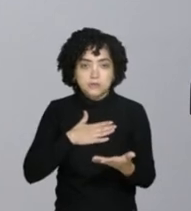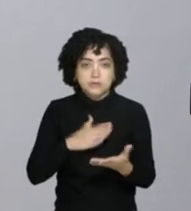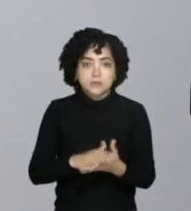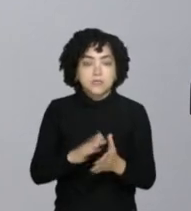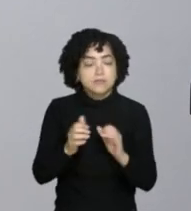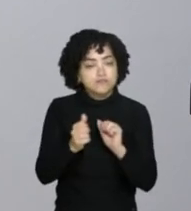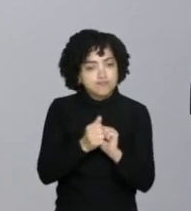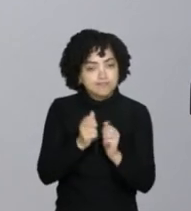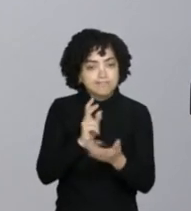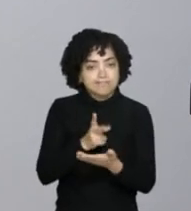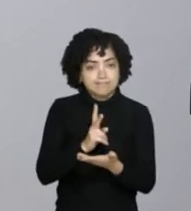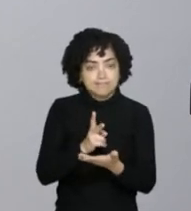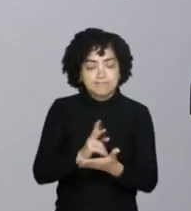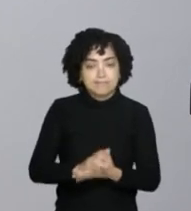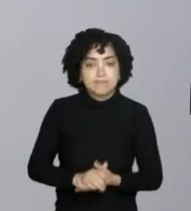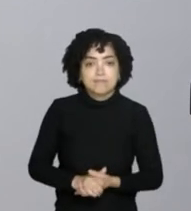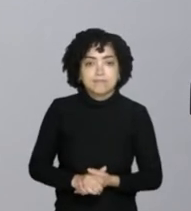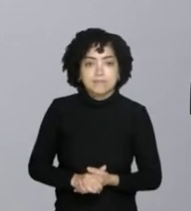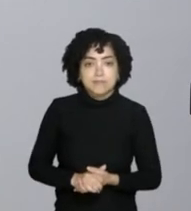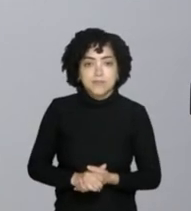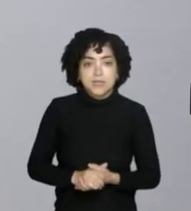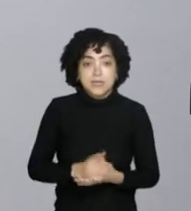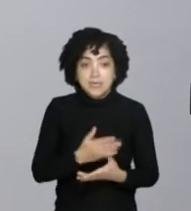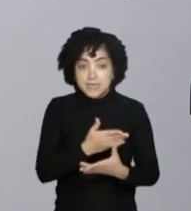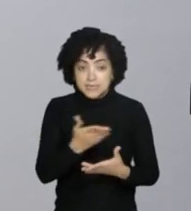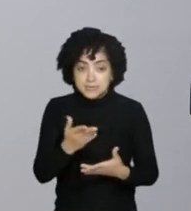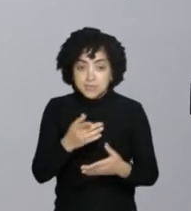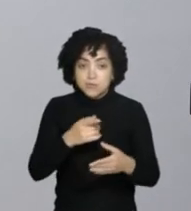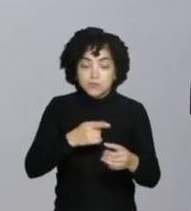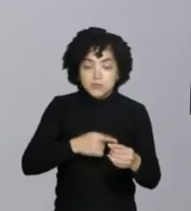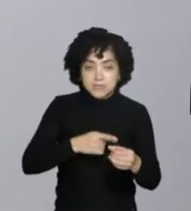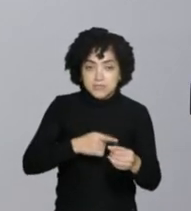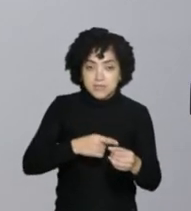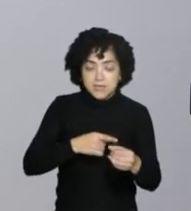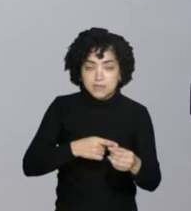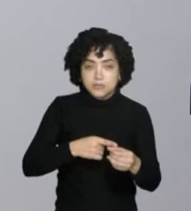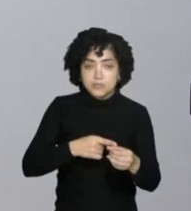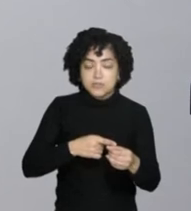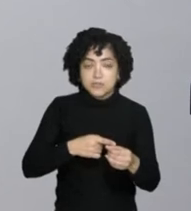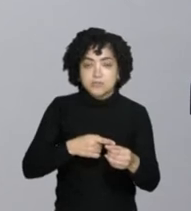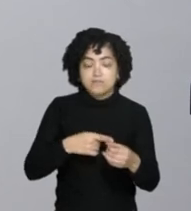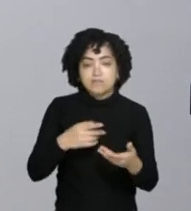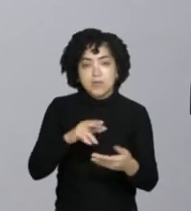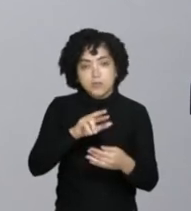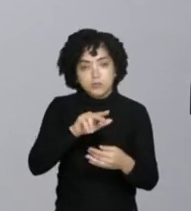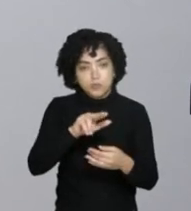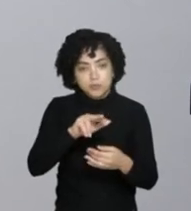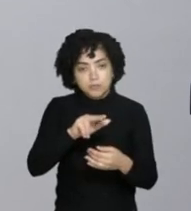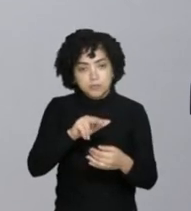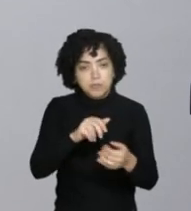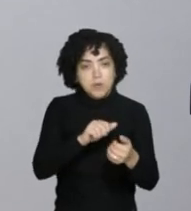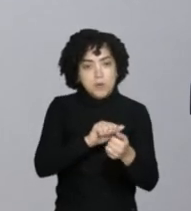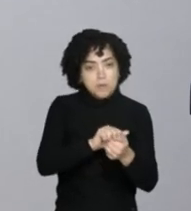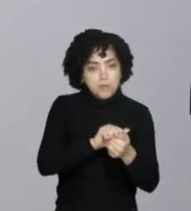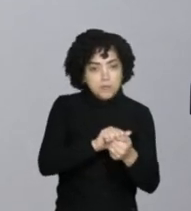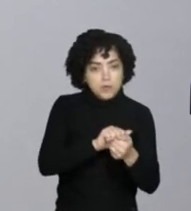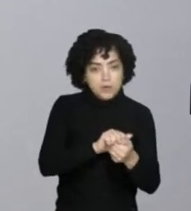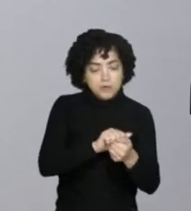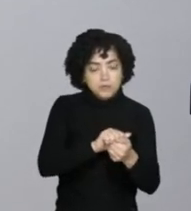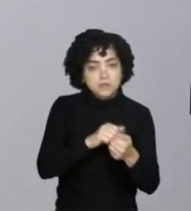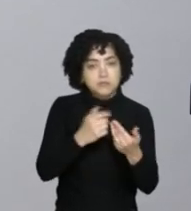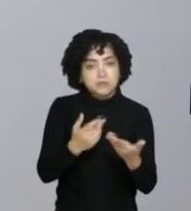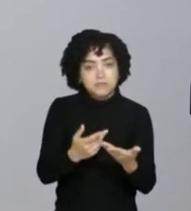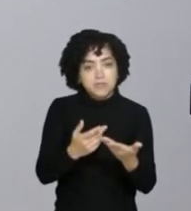junto. E foram cidades, praticamente, falei na sessão, são co-irmãs, são filhos do município de